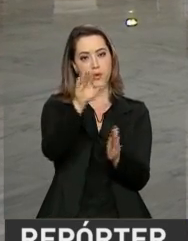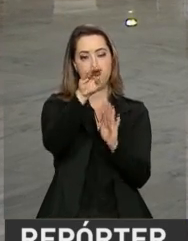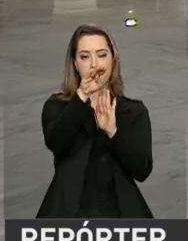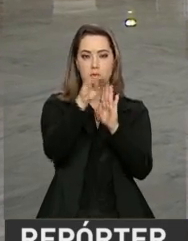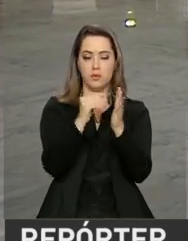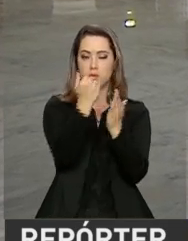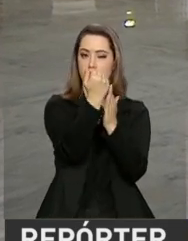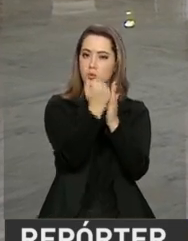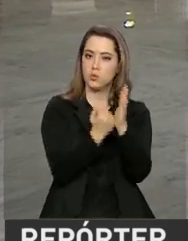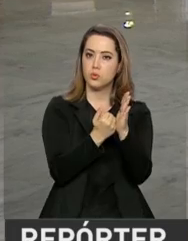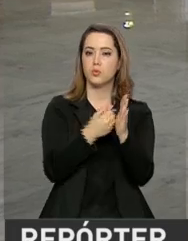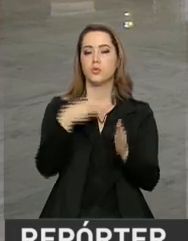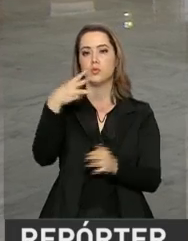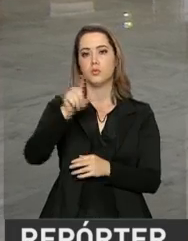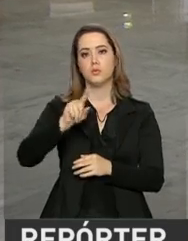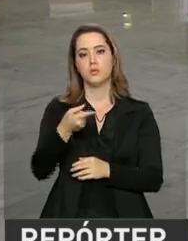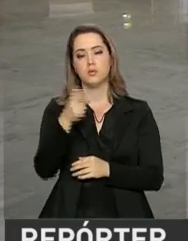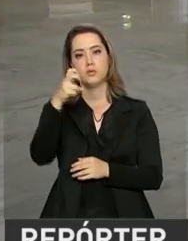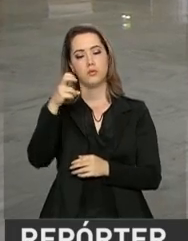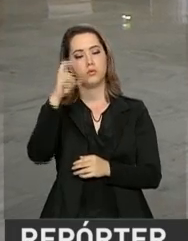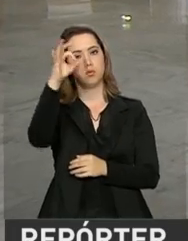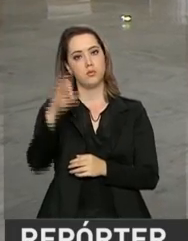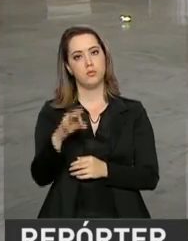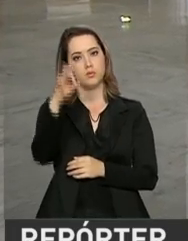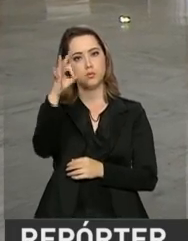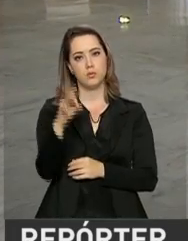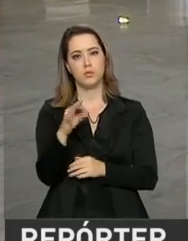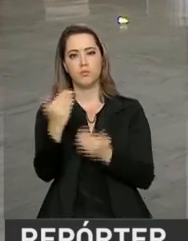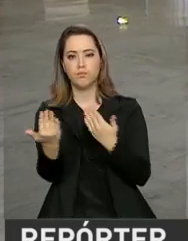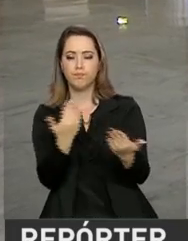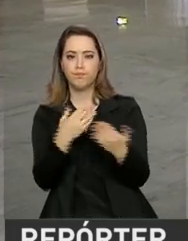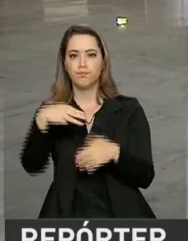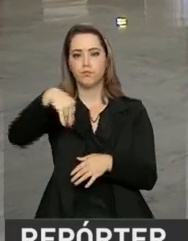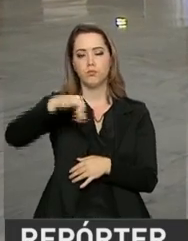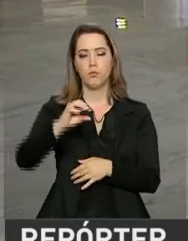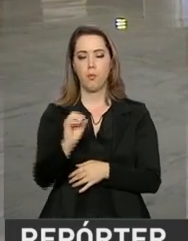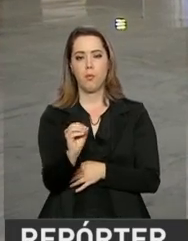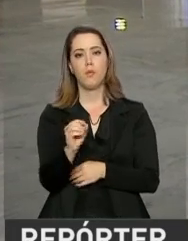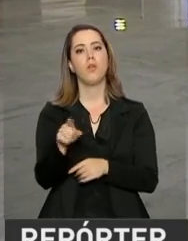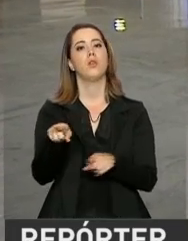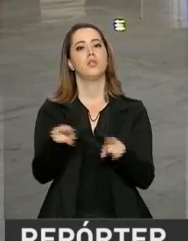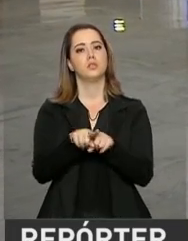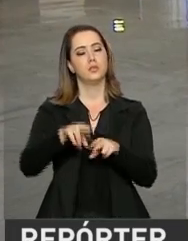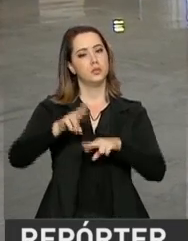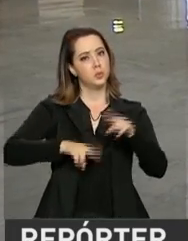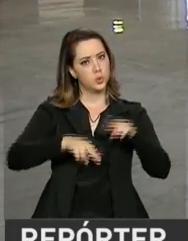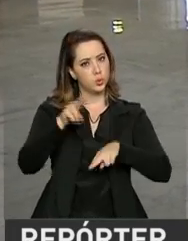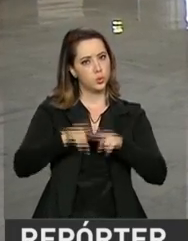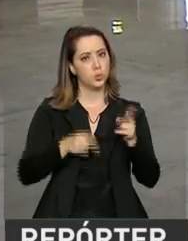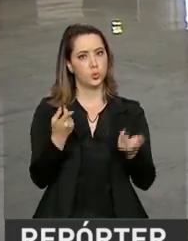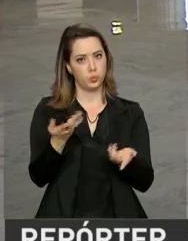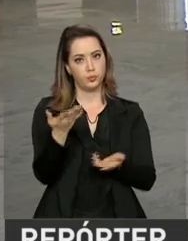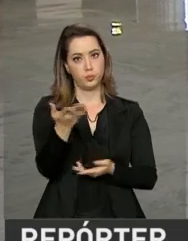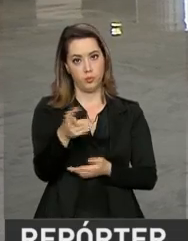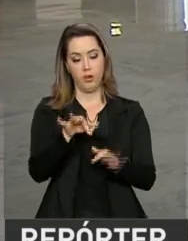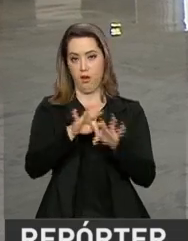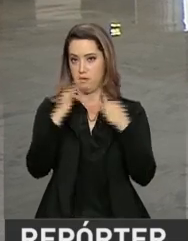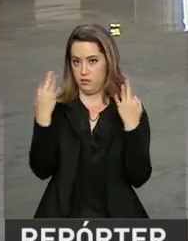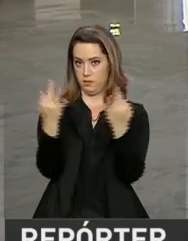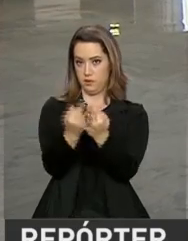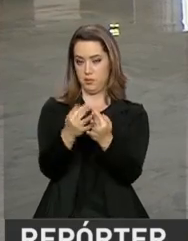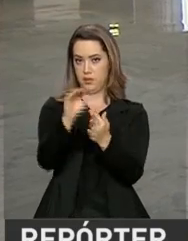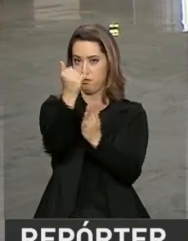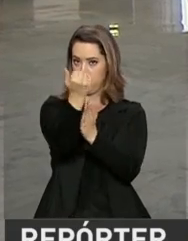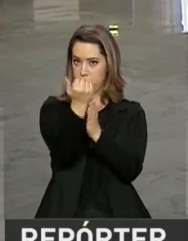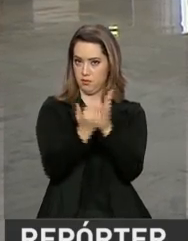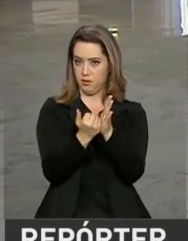3,5 do total das operações financeiras entre Maio e jun deste ano no Setor das famílias entre as famílias essa